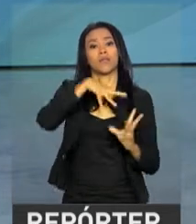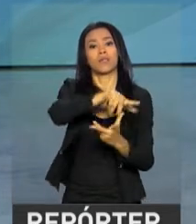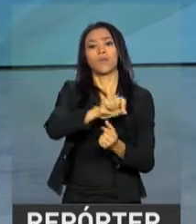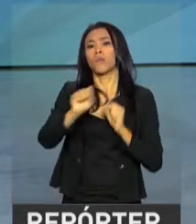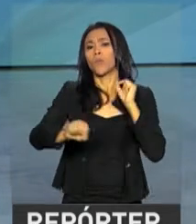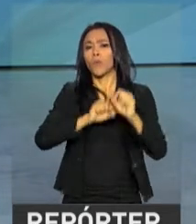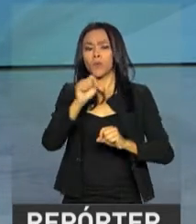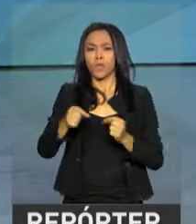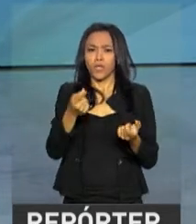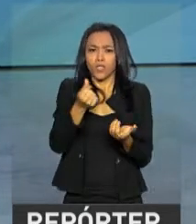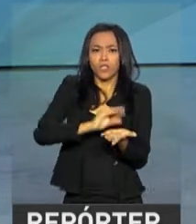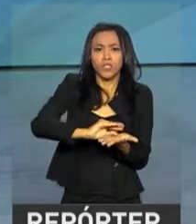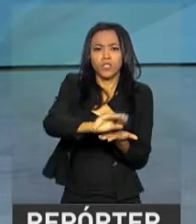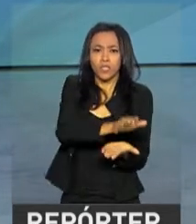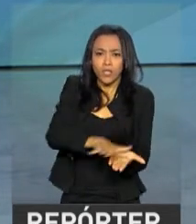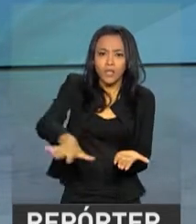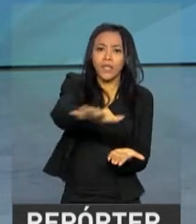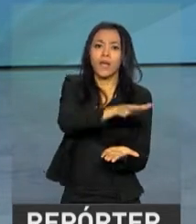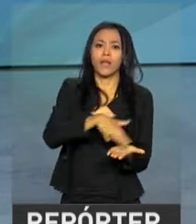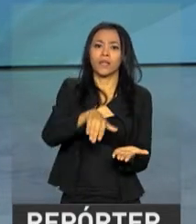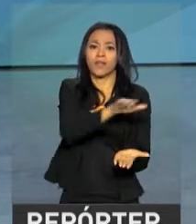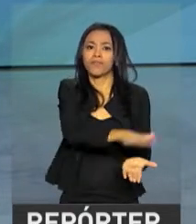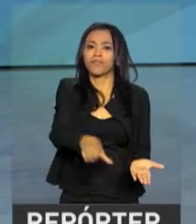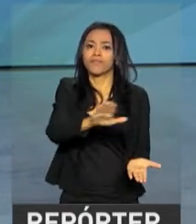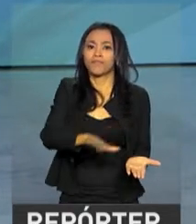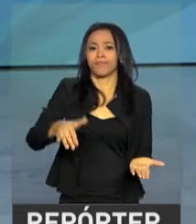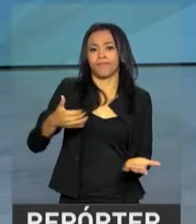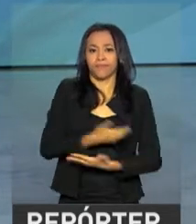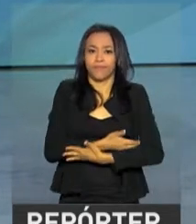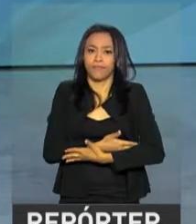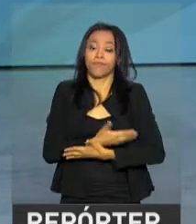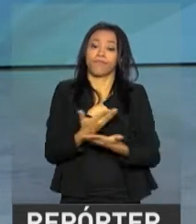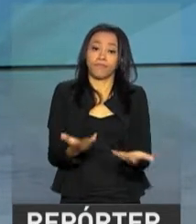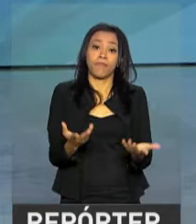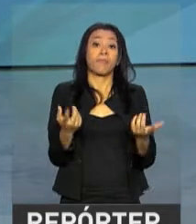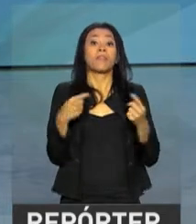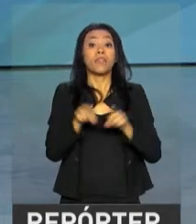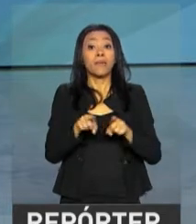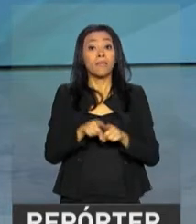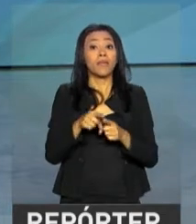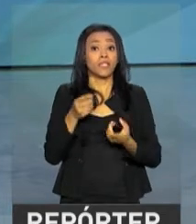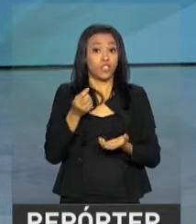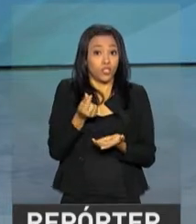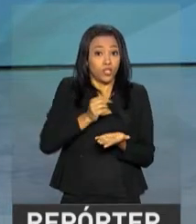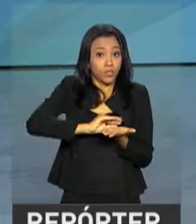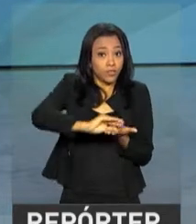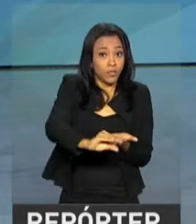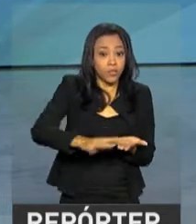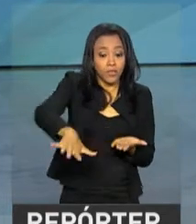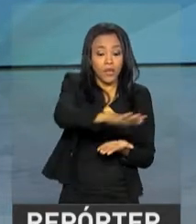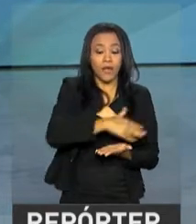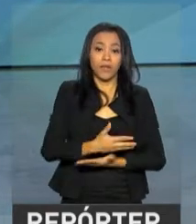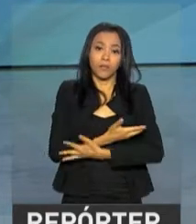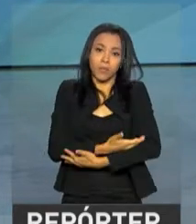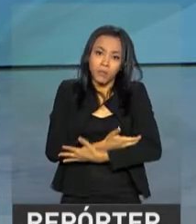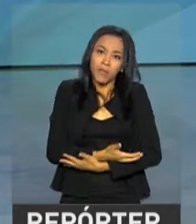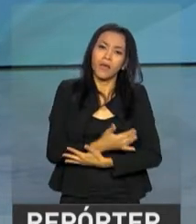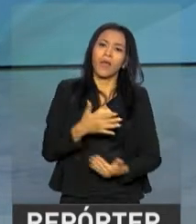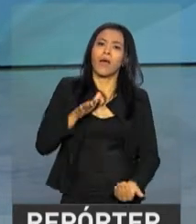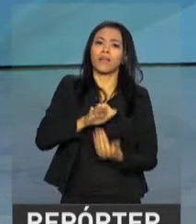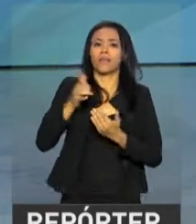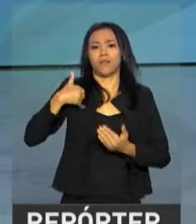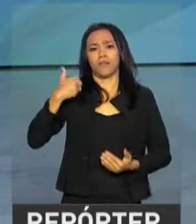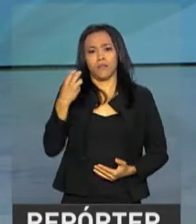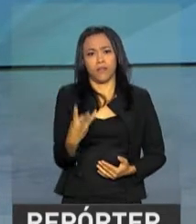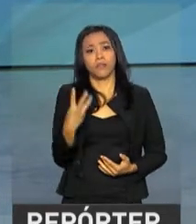infância. Os presidentes destacaram a importância do investimento na primeira infância como forma de combater as